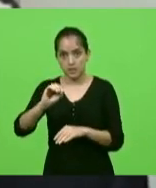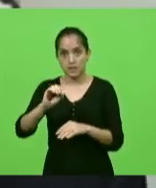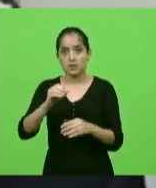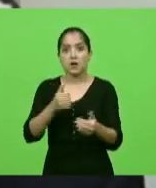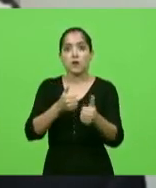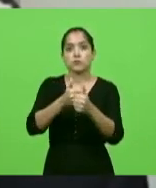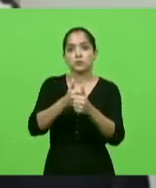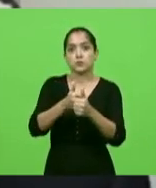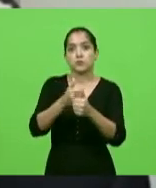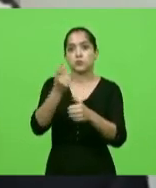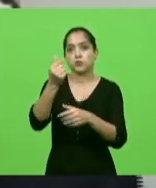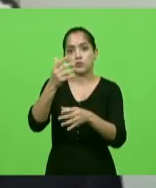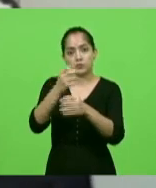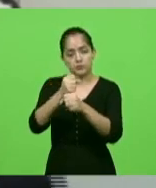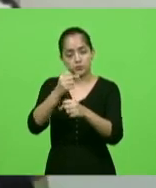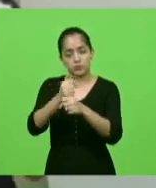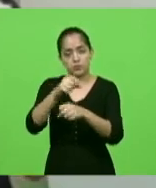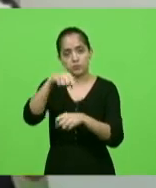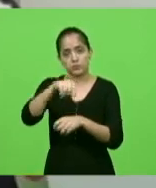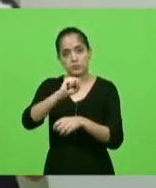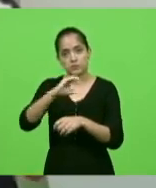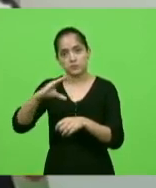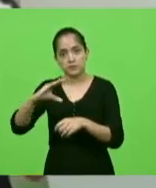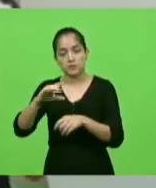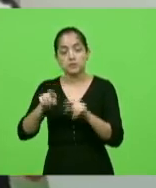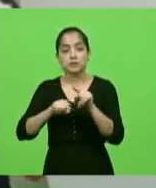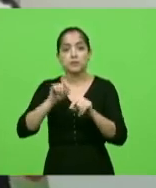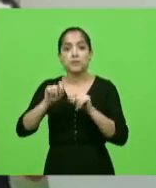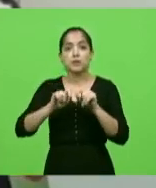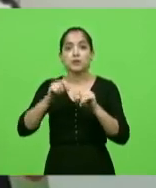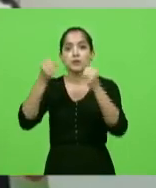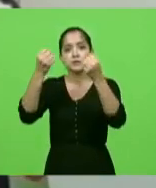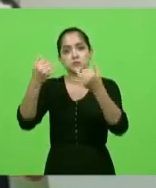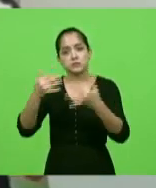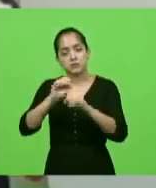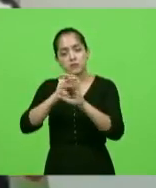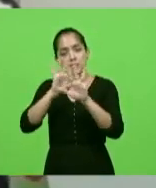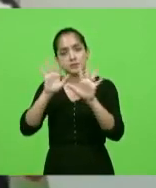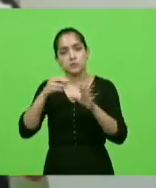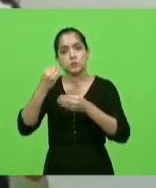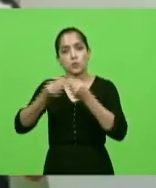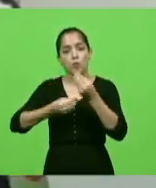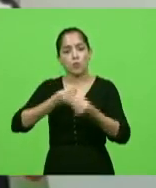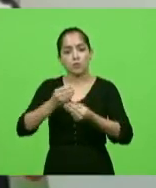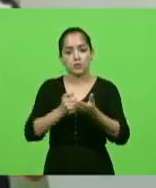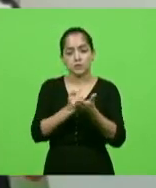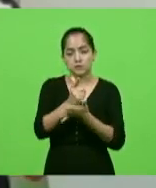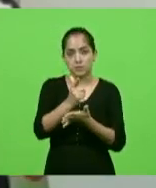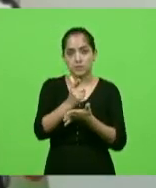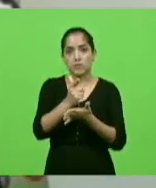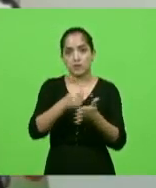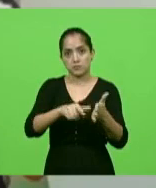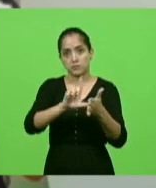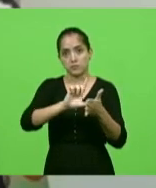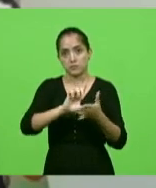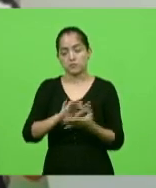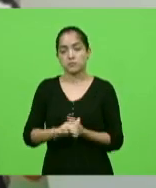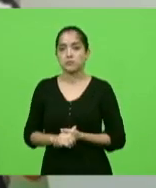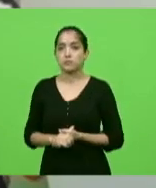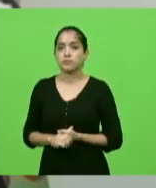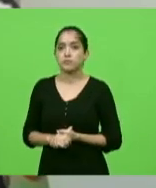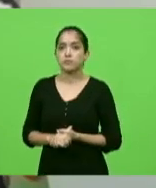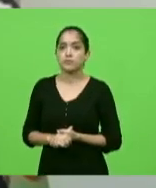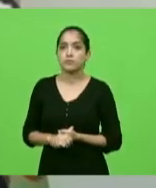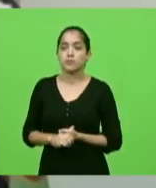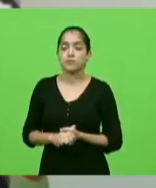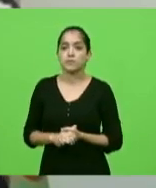ao Tribunal de Contas do Estado de Santa Catarina almejando o esclarecimento sobre a forma da compra com pagamento antecipado